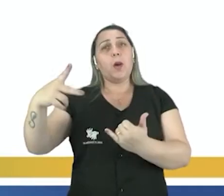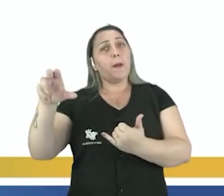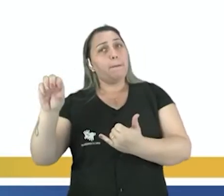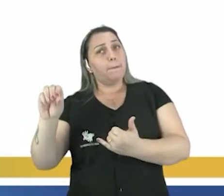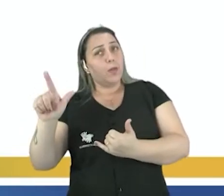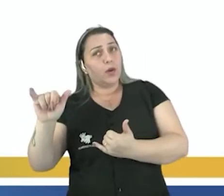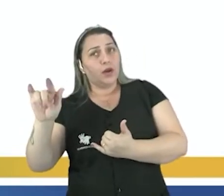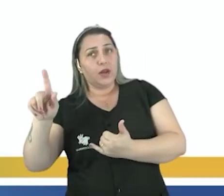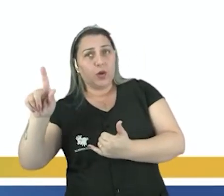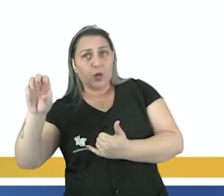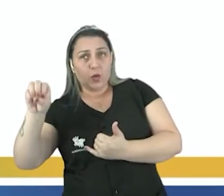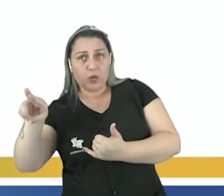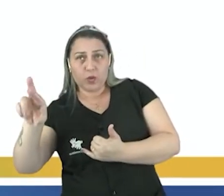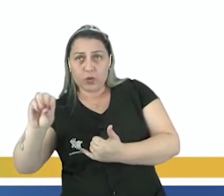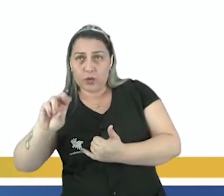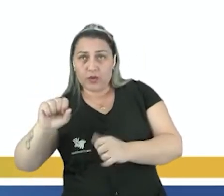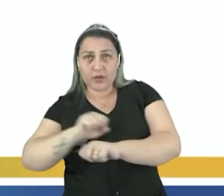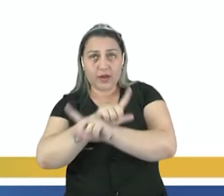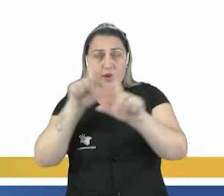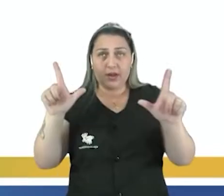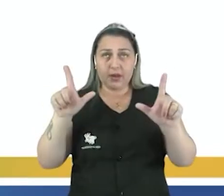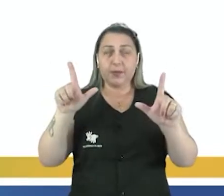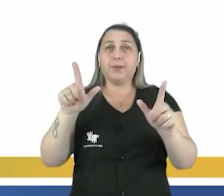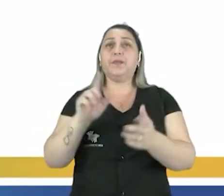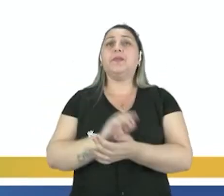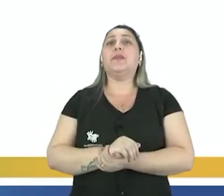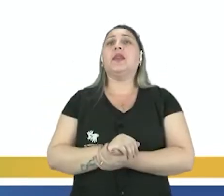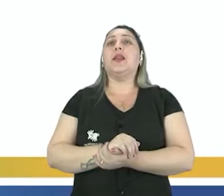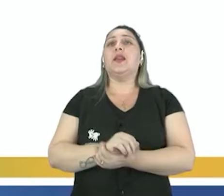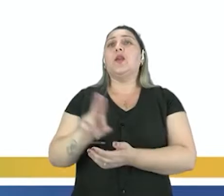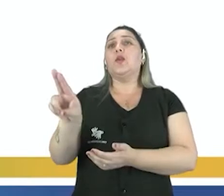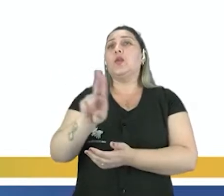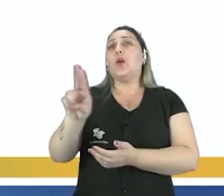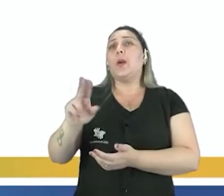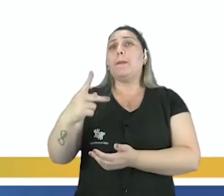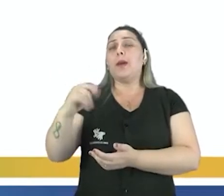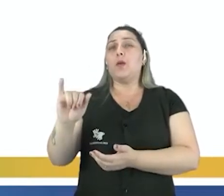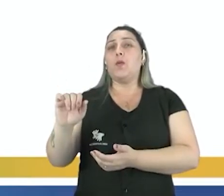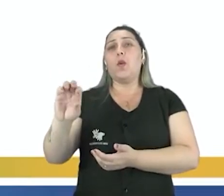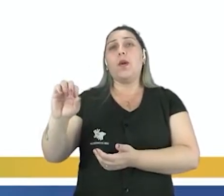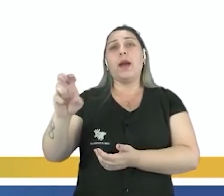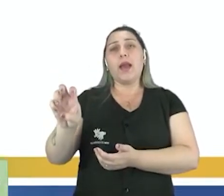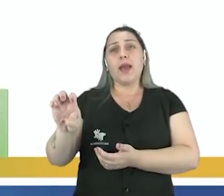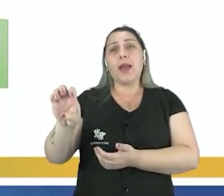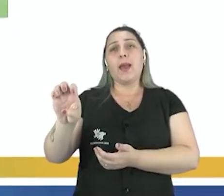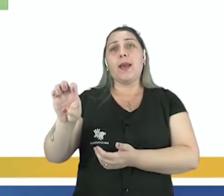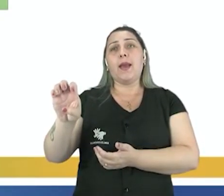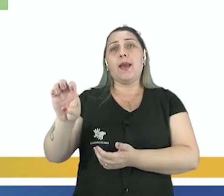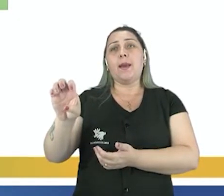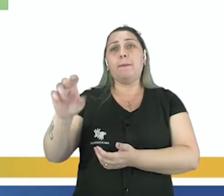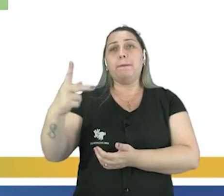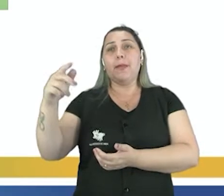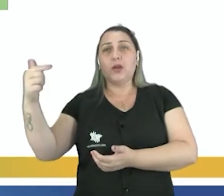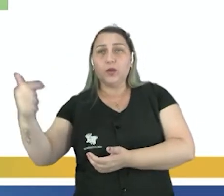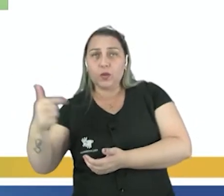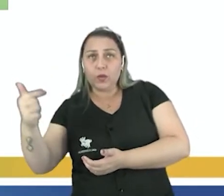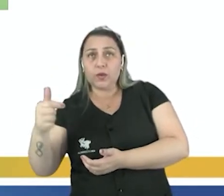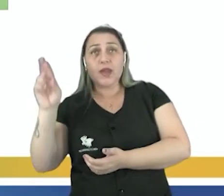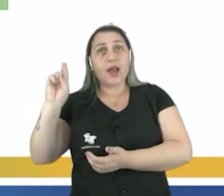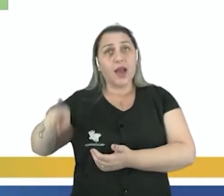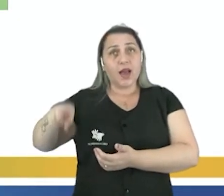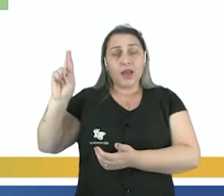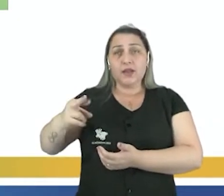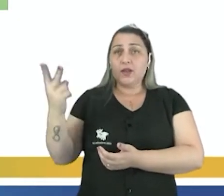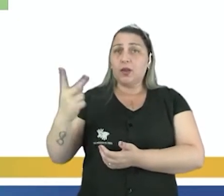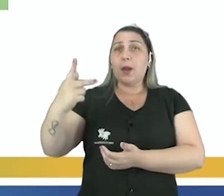polígonos, supostamente semelhantes, claro, e eu vou chamar esse polígono de P1 e P2. Olha o que vai acontecer aqui. A razão